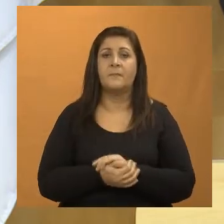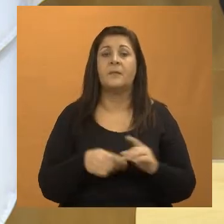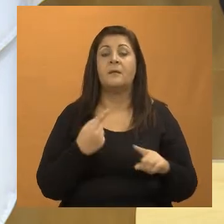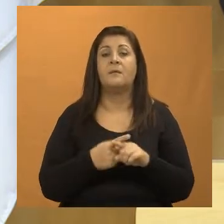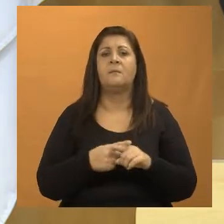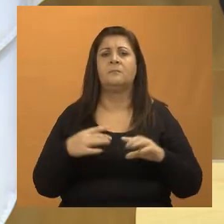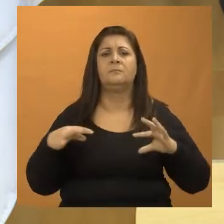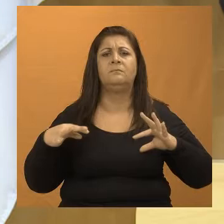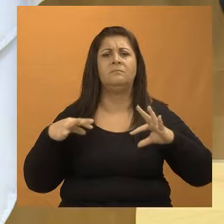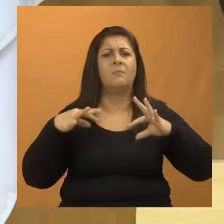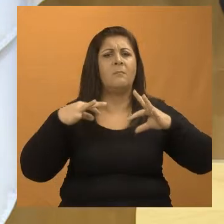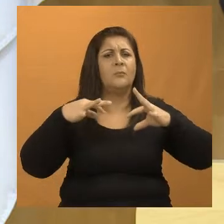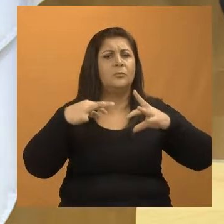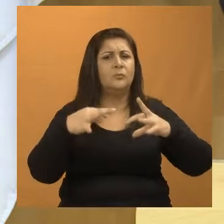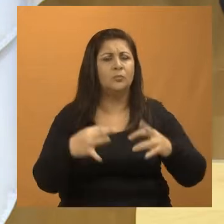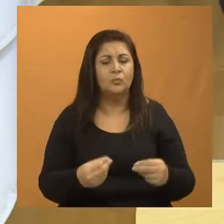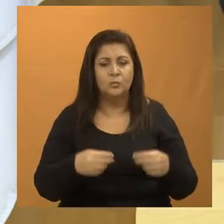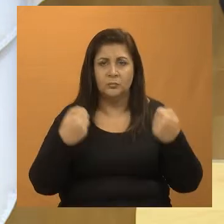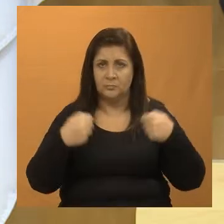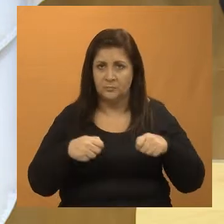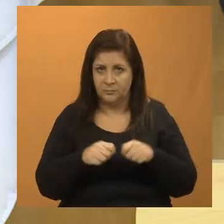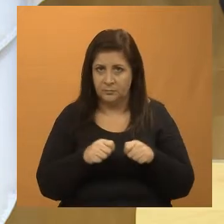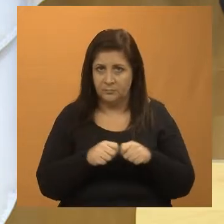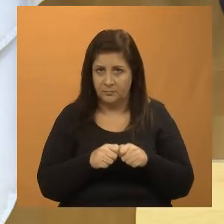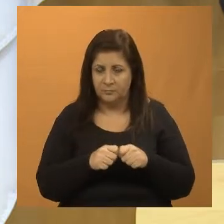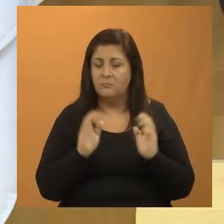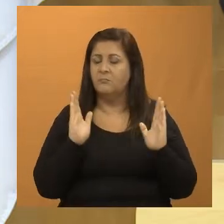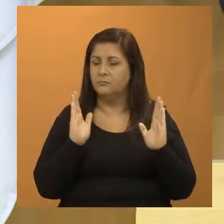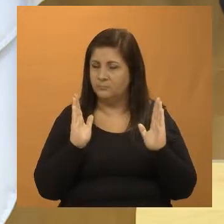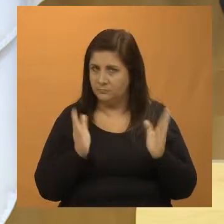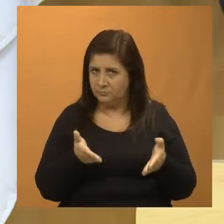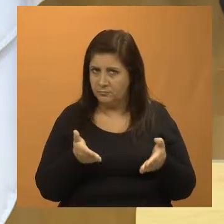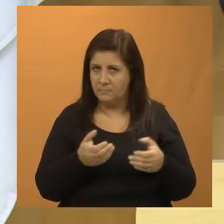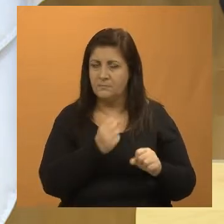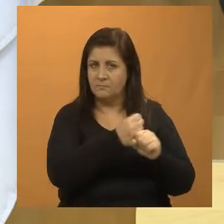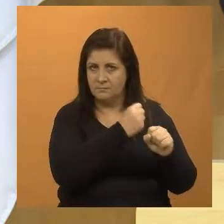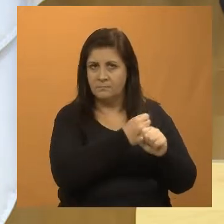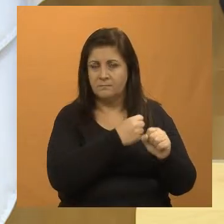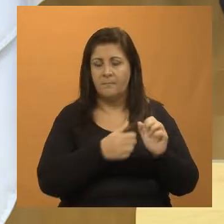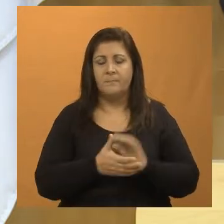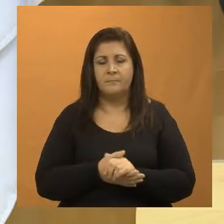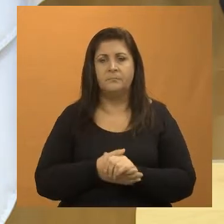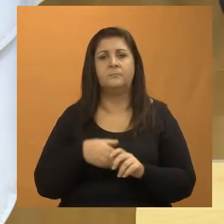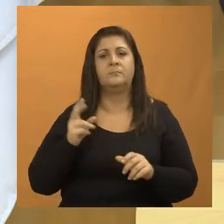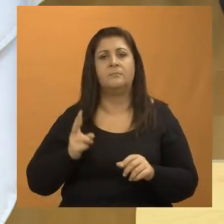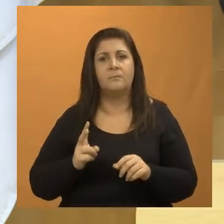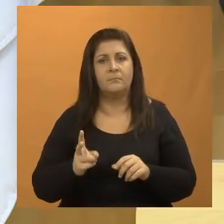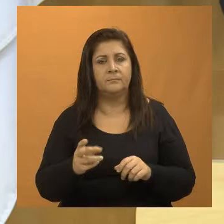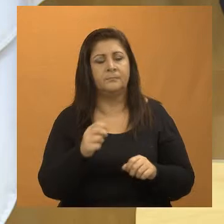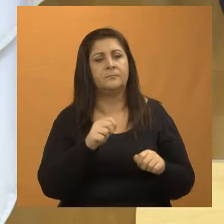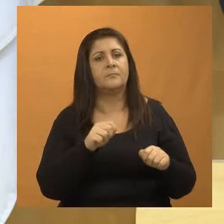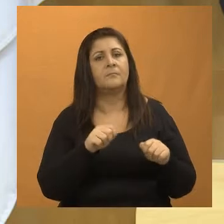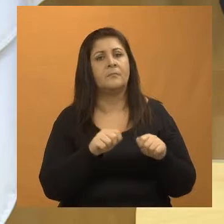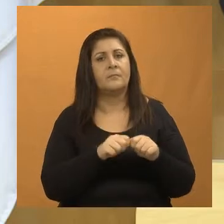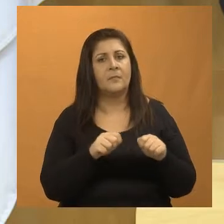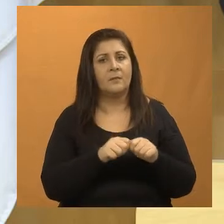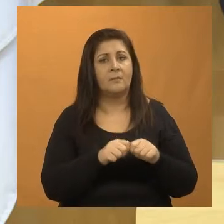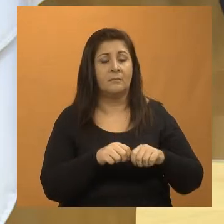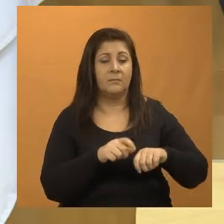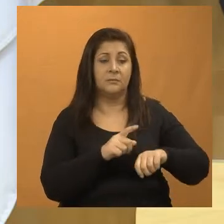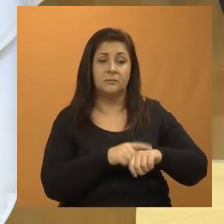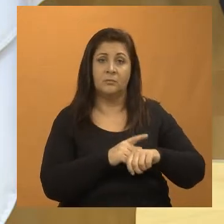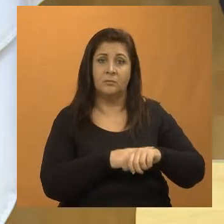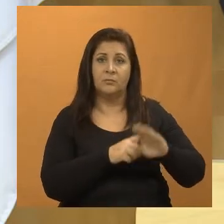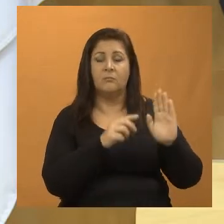os serviços necessários para o uso foram realizados. Seguimos fazendo manutenção dentro do tempo programado